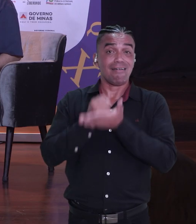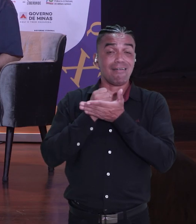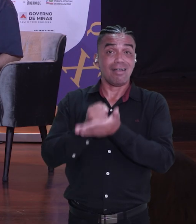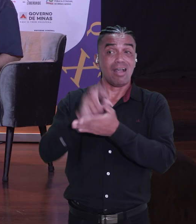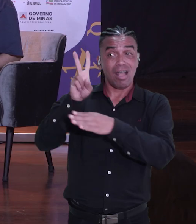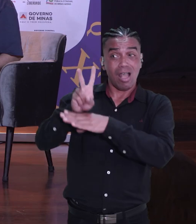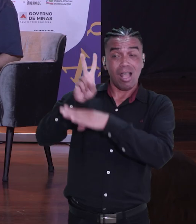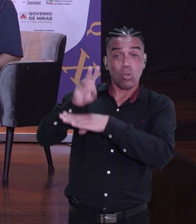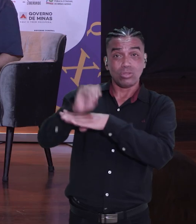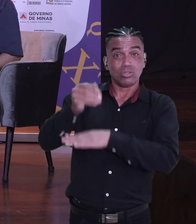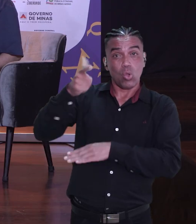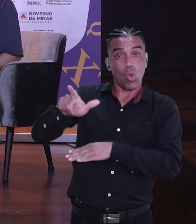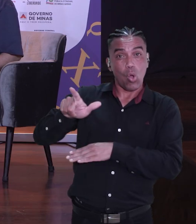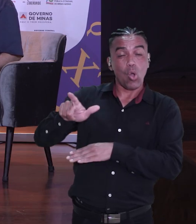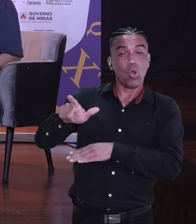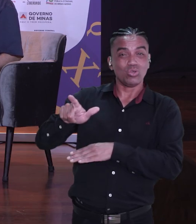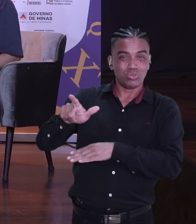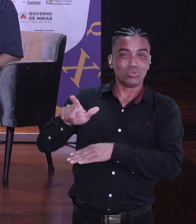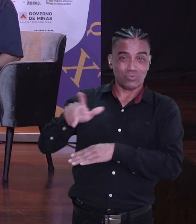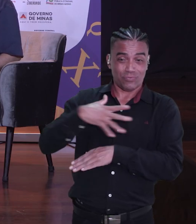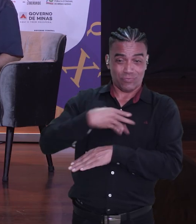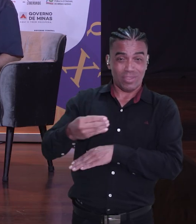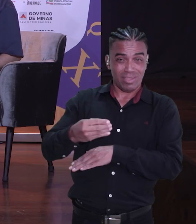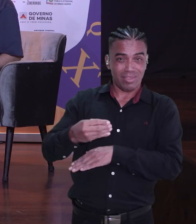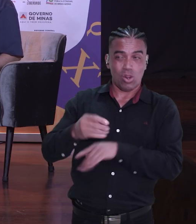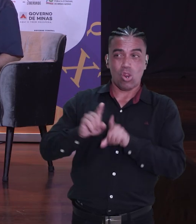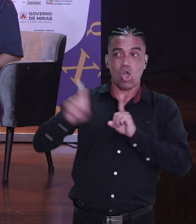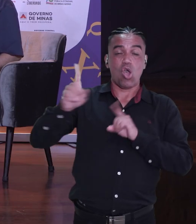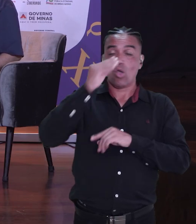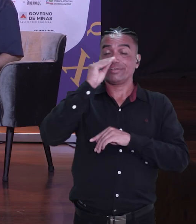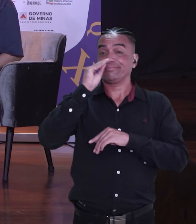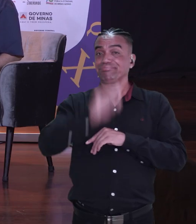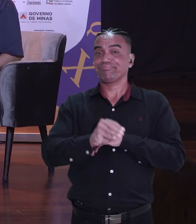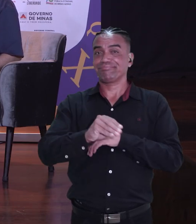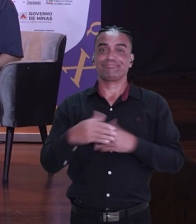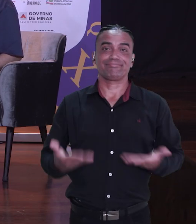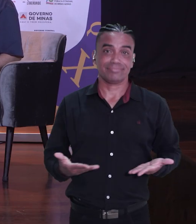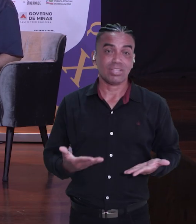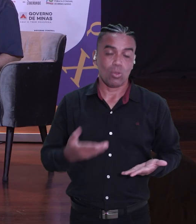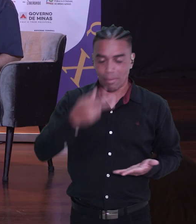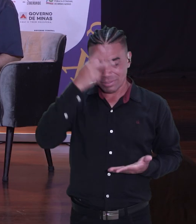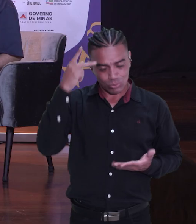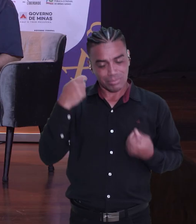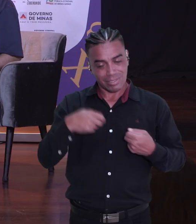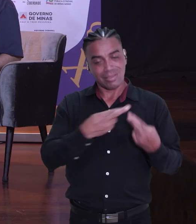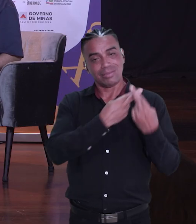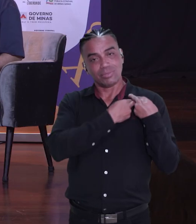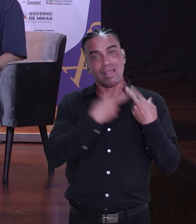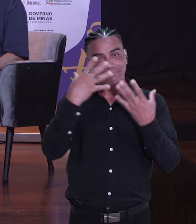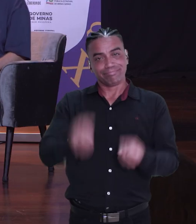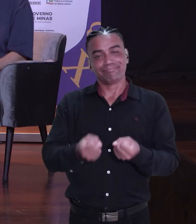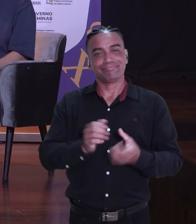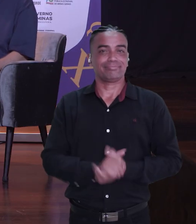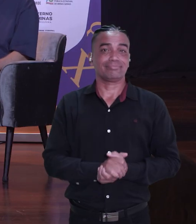está segurando o rojão, enquanto outros que tinham sido mais favorecidos por ela estavam longe, não queriam nem saber, entendeu? Alguém tem que